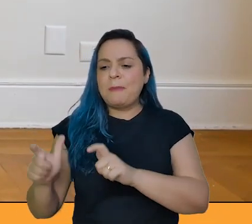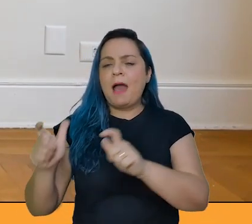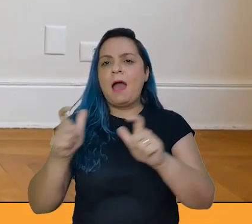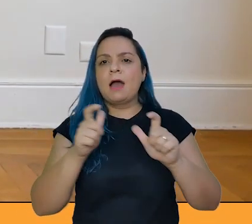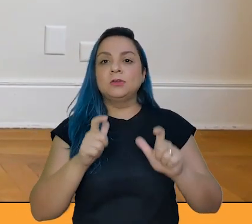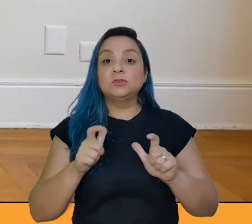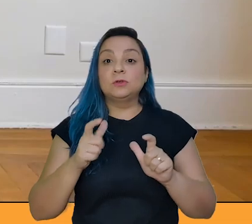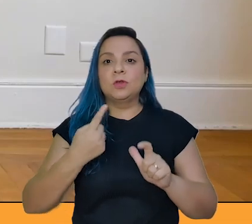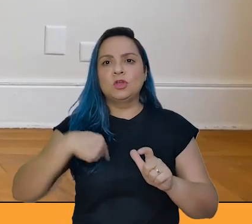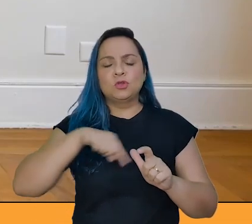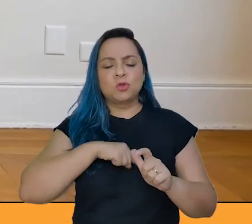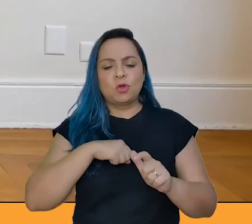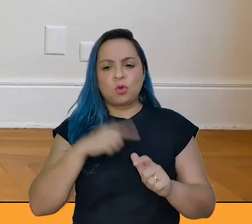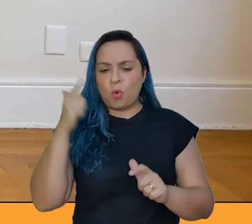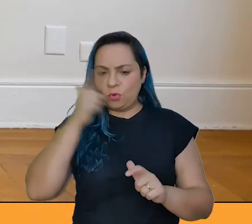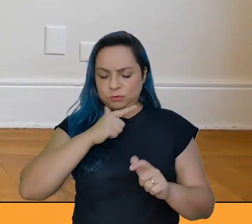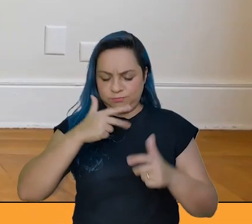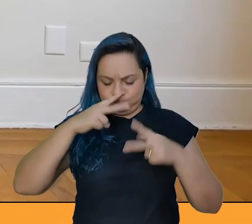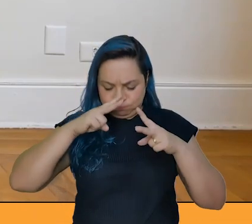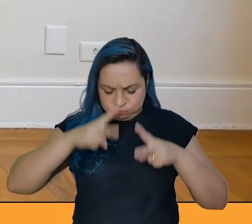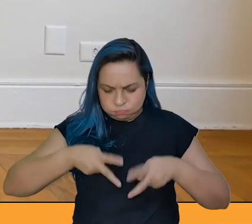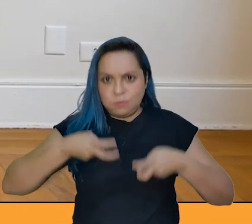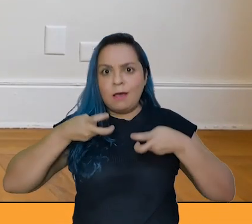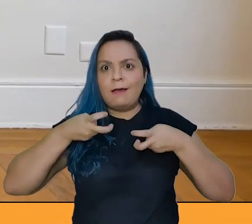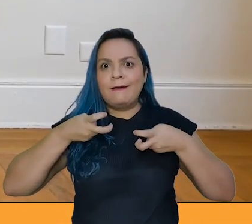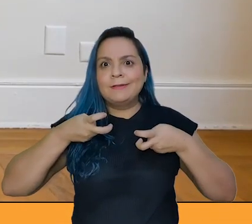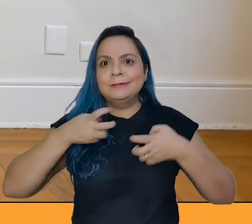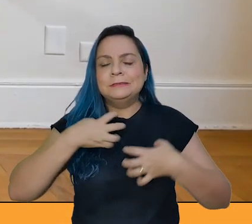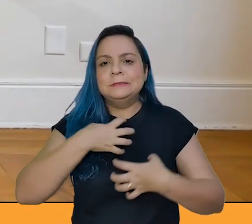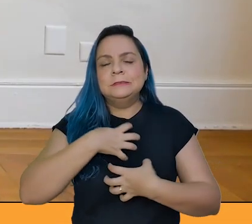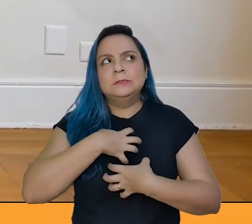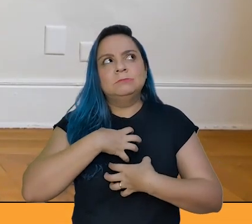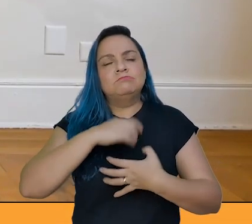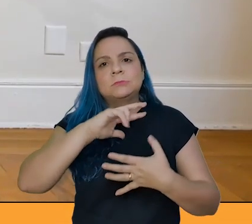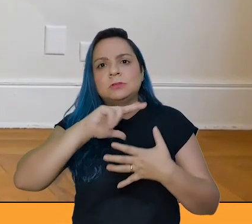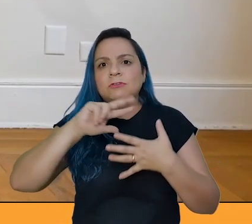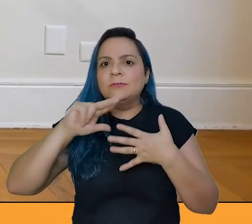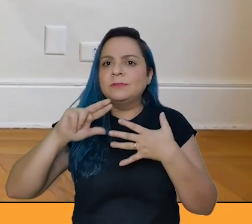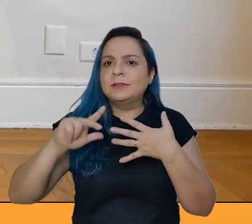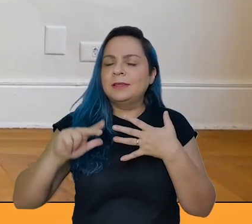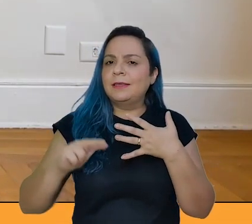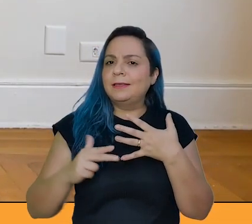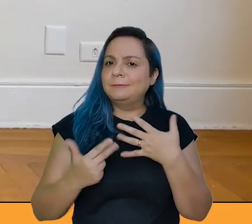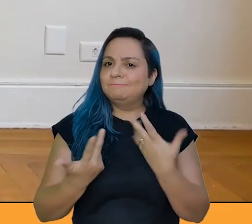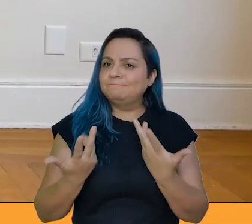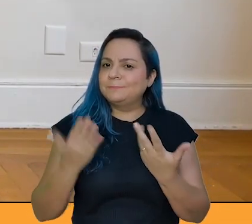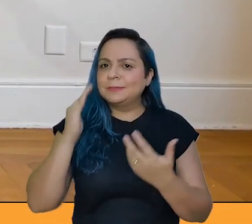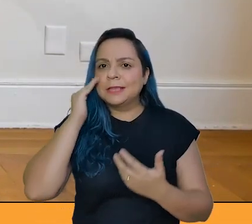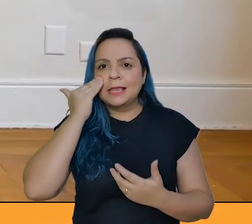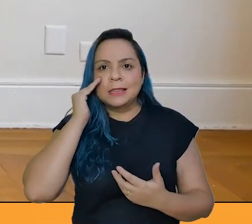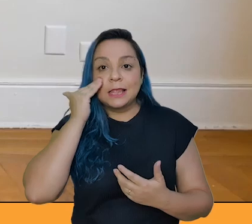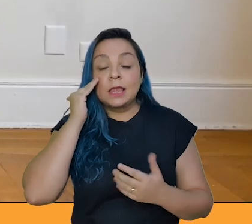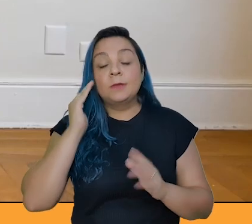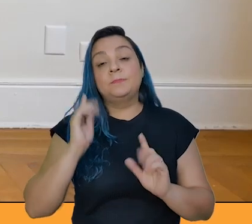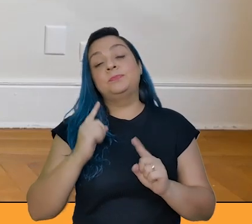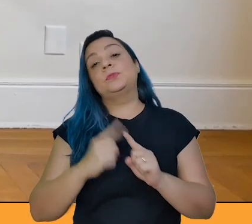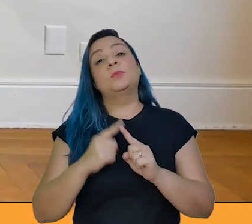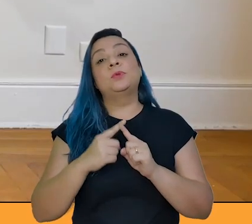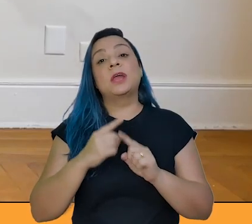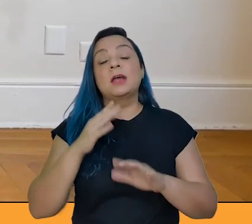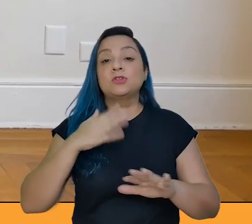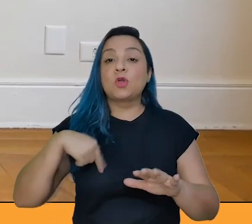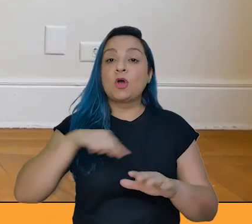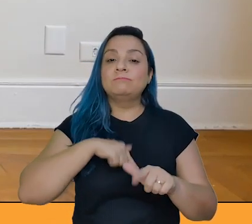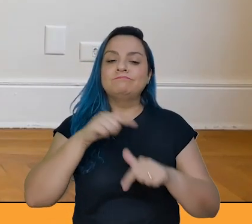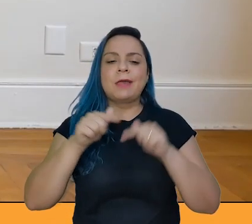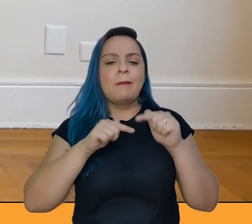quando a gente consegue mapear diferentes sensações também na gente, no que a gente está fazendo ou num trabalho,